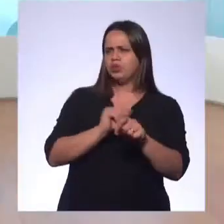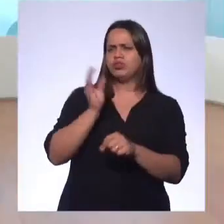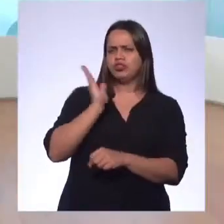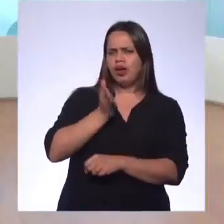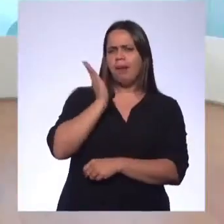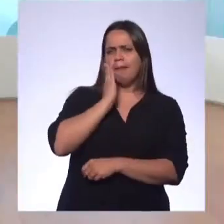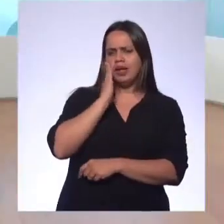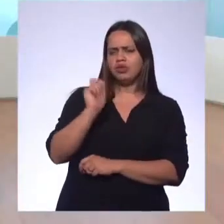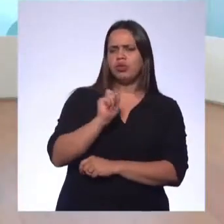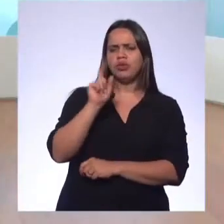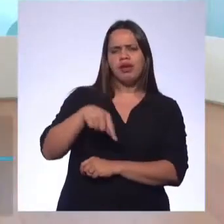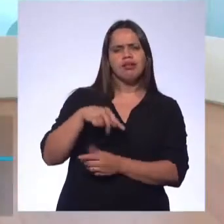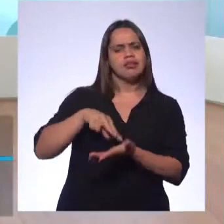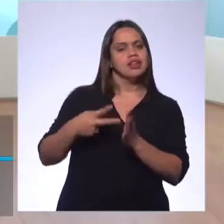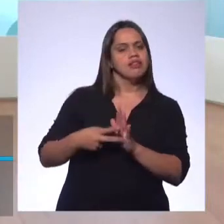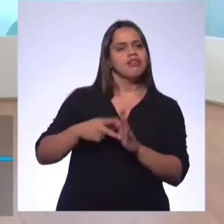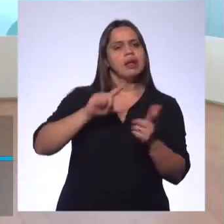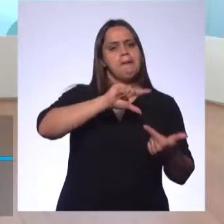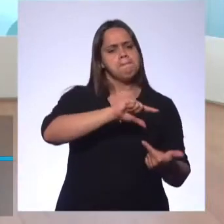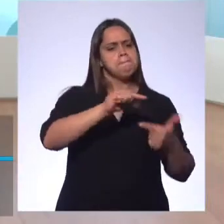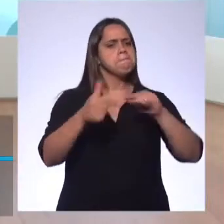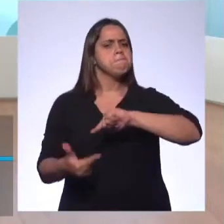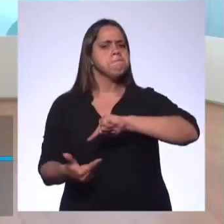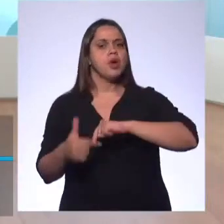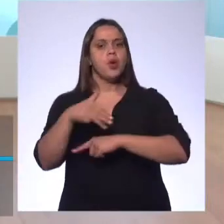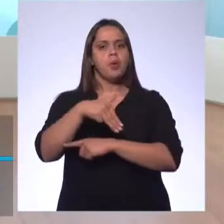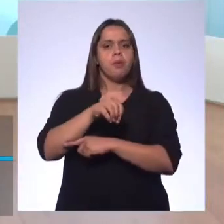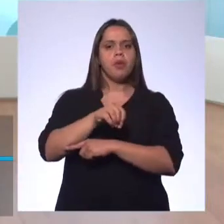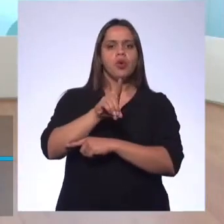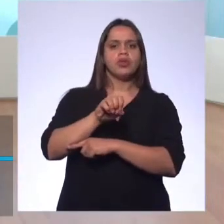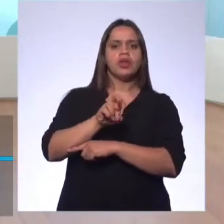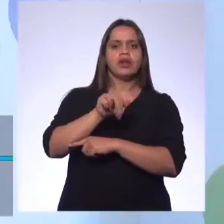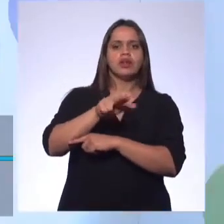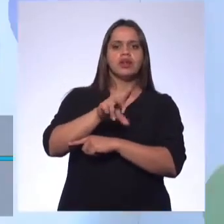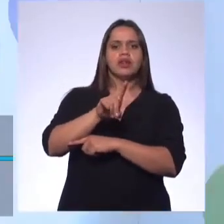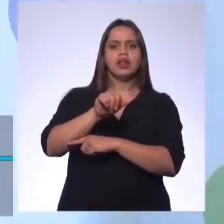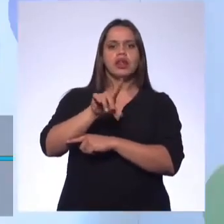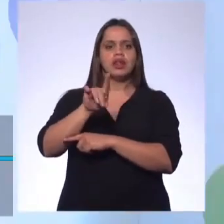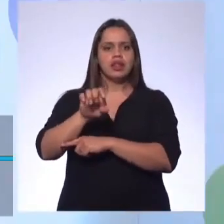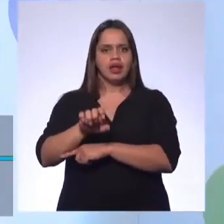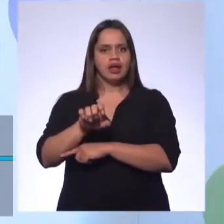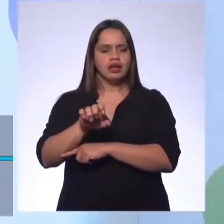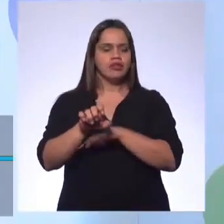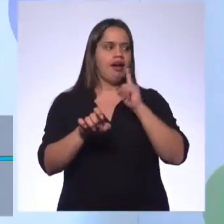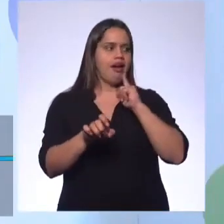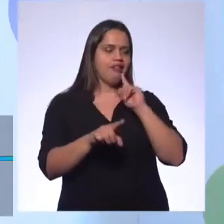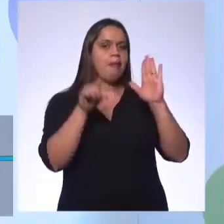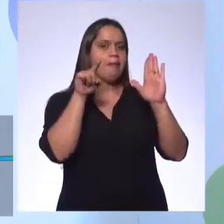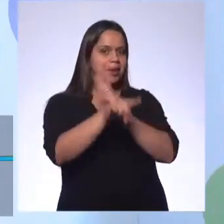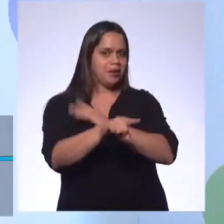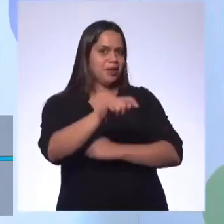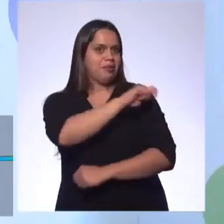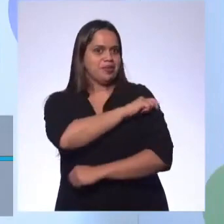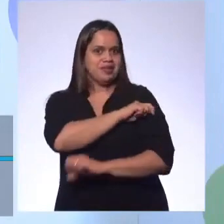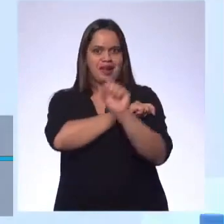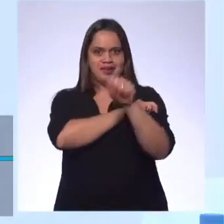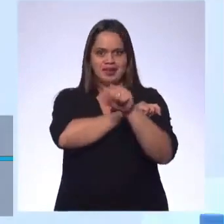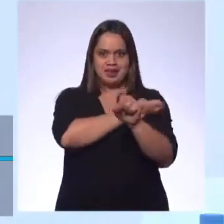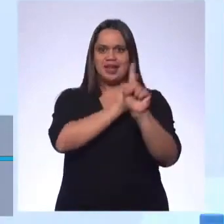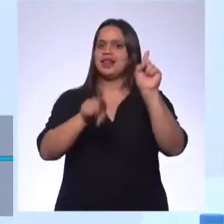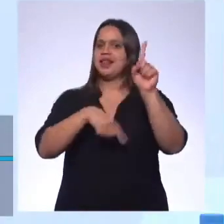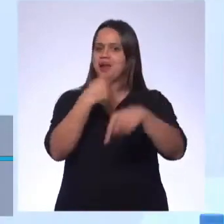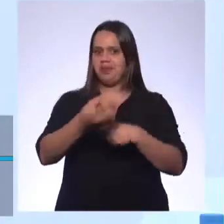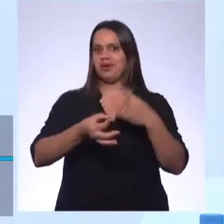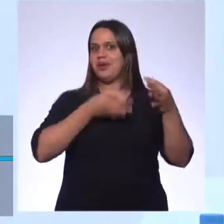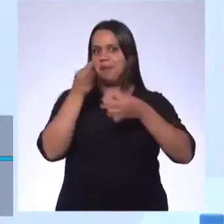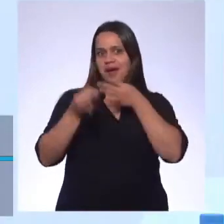seria modernidade para você? Vamos perguntar a eles? Vamos perguntar para eles primeiro e depois a gente